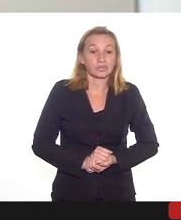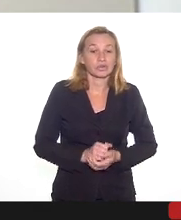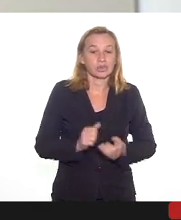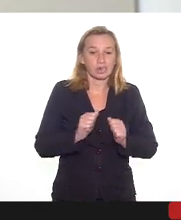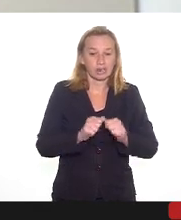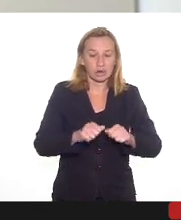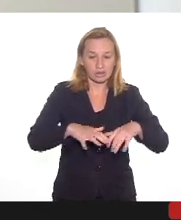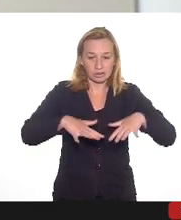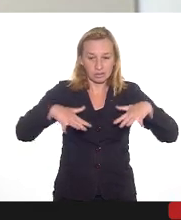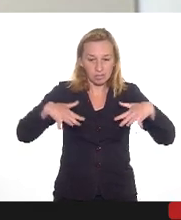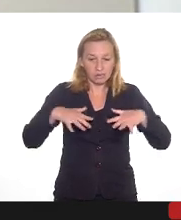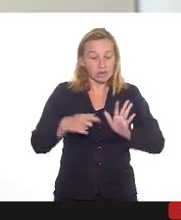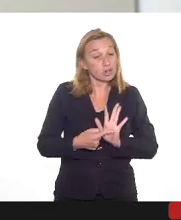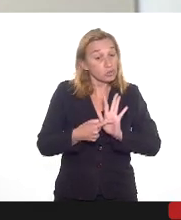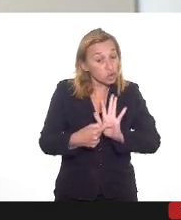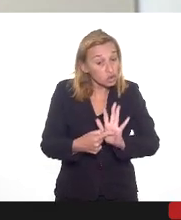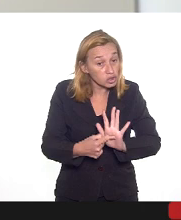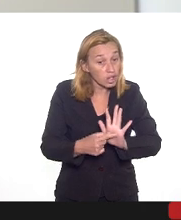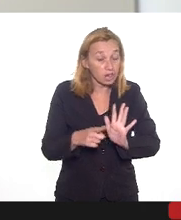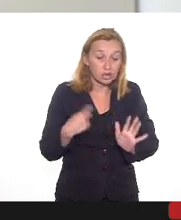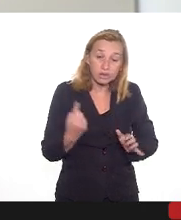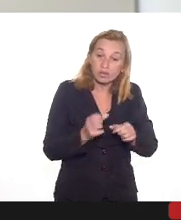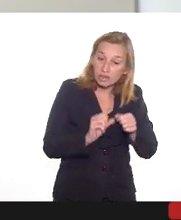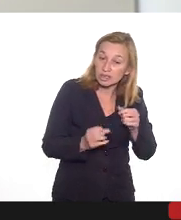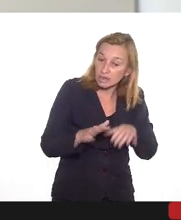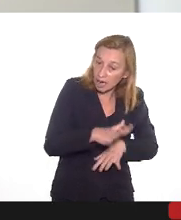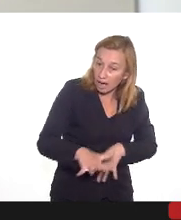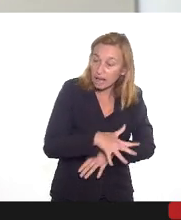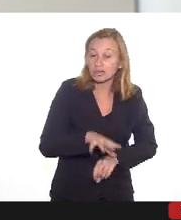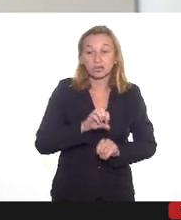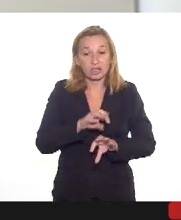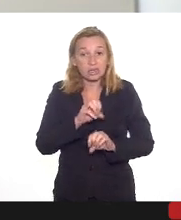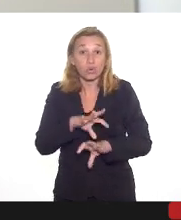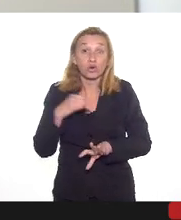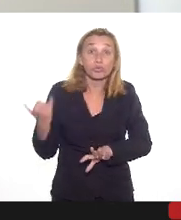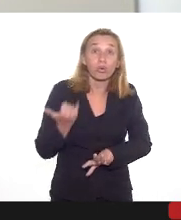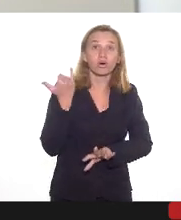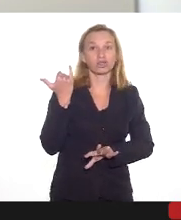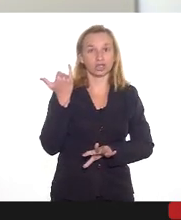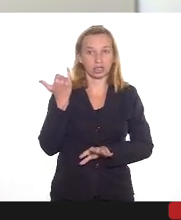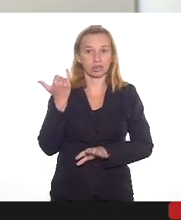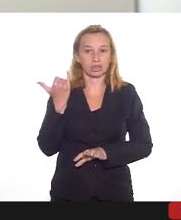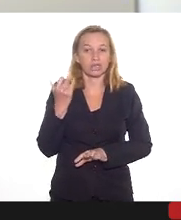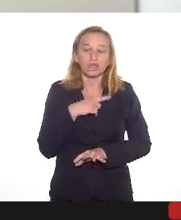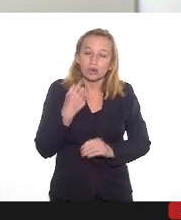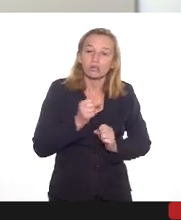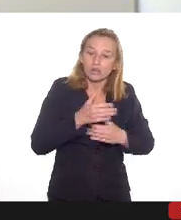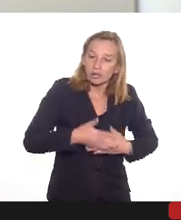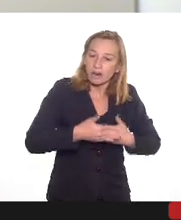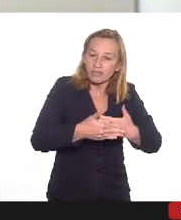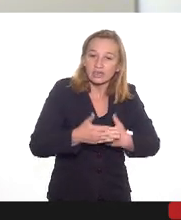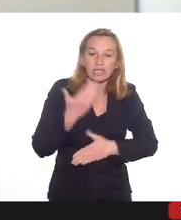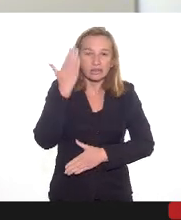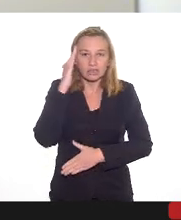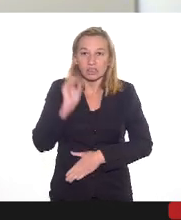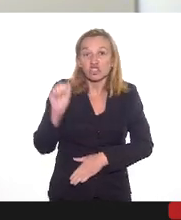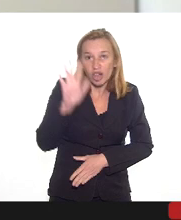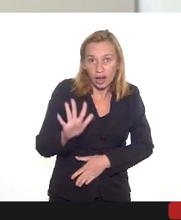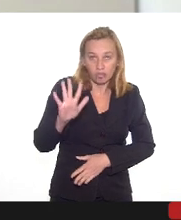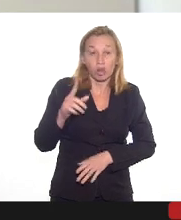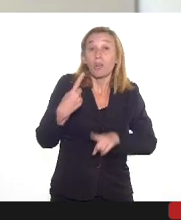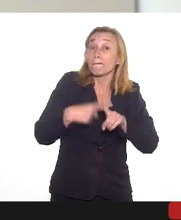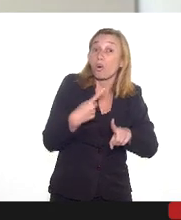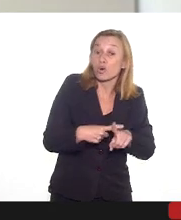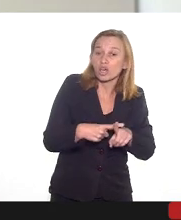isso e a gente começar a fazer isso na educação vai ser importante, até para que a gente possa avançar no entendimento mais geral,